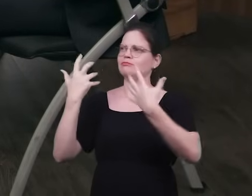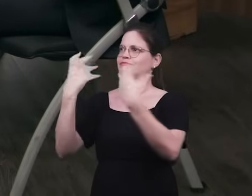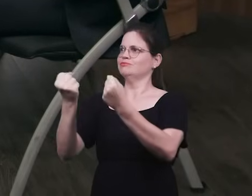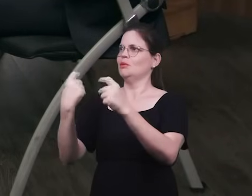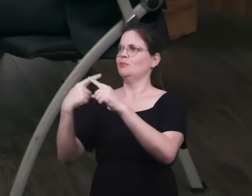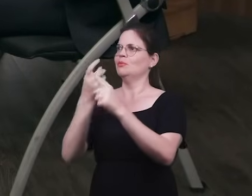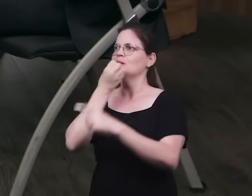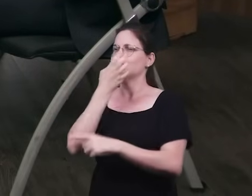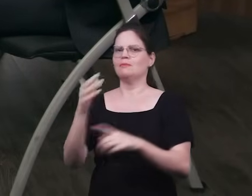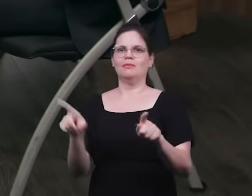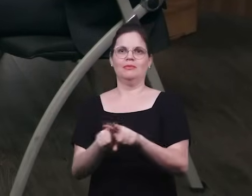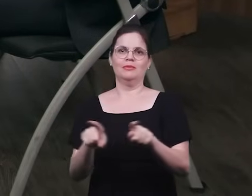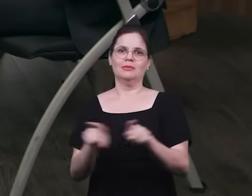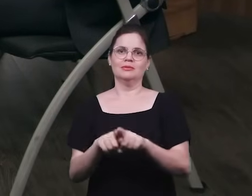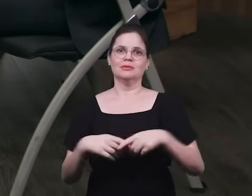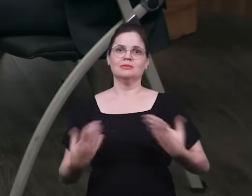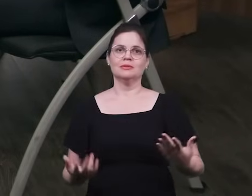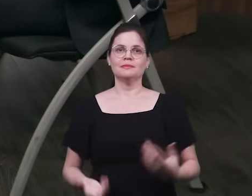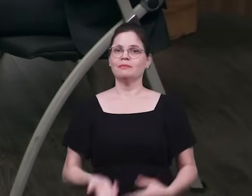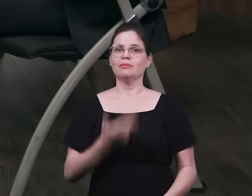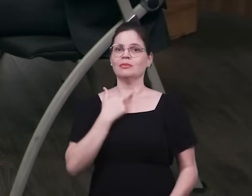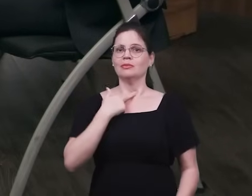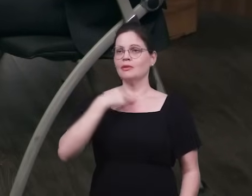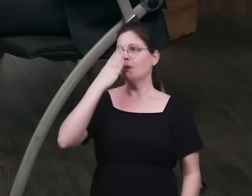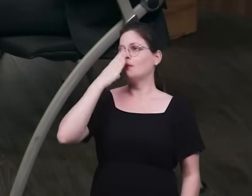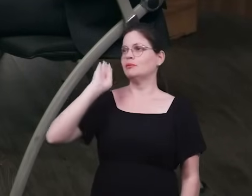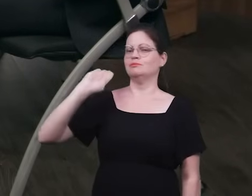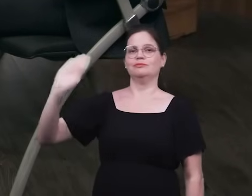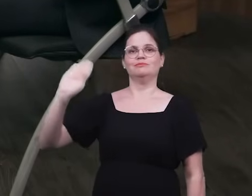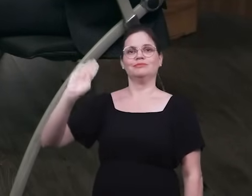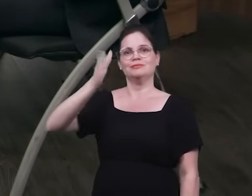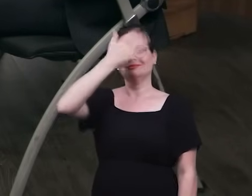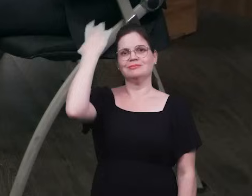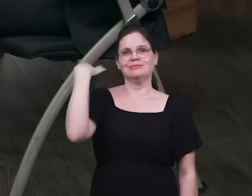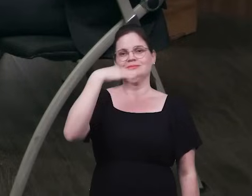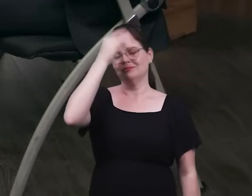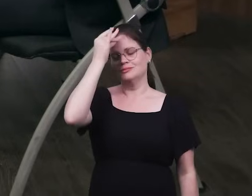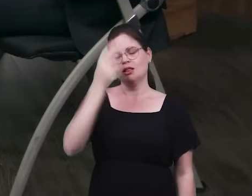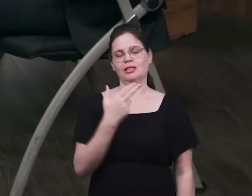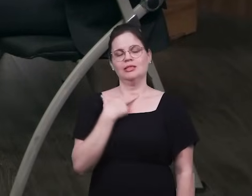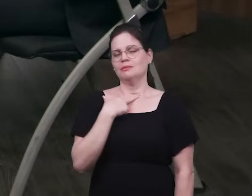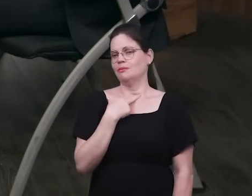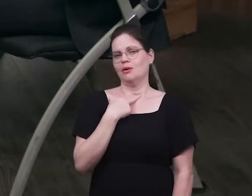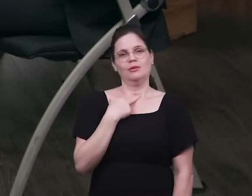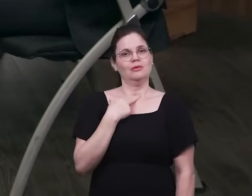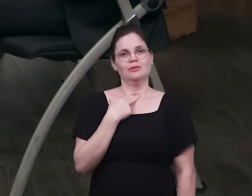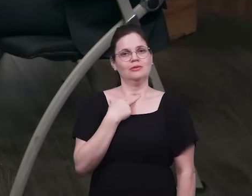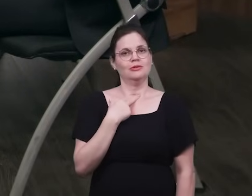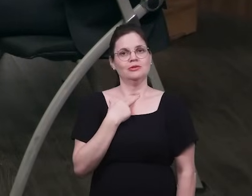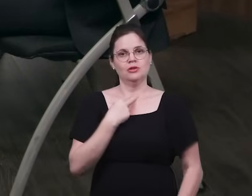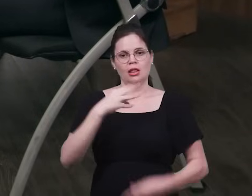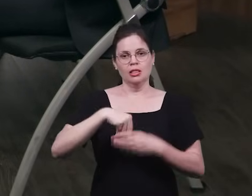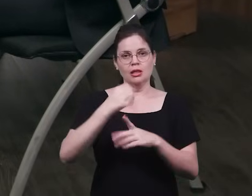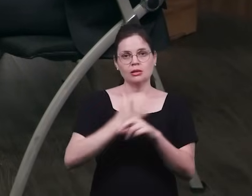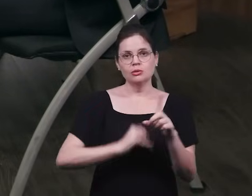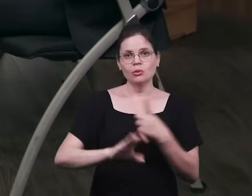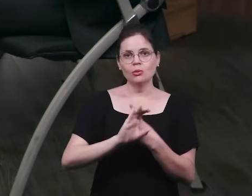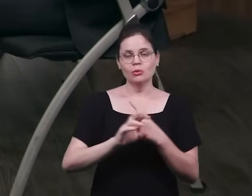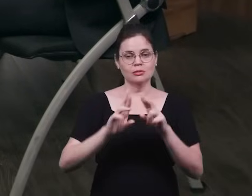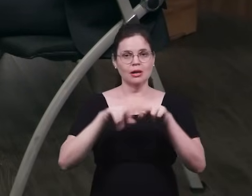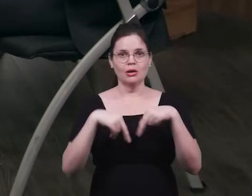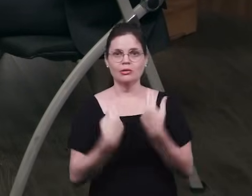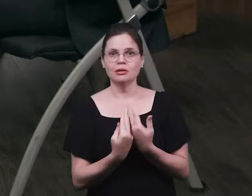Espírito Santo nós não podemos excluir o espírito santo no meio da igreja do meio do nosso culto no meio das nossas